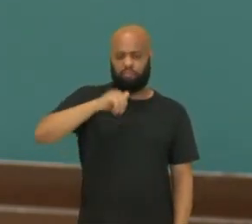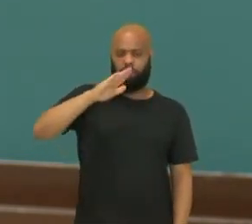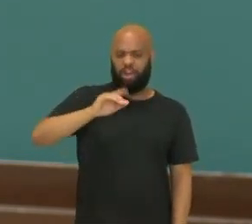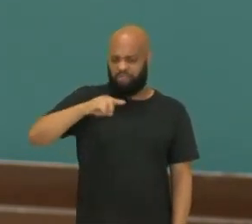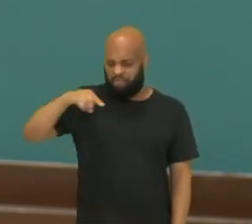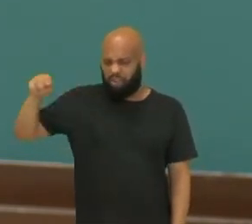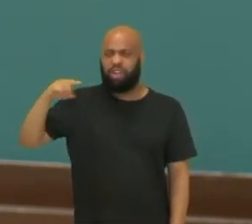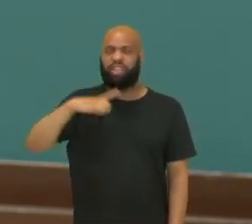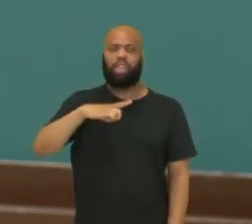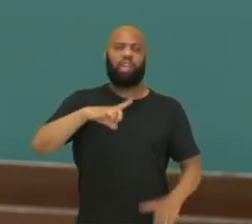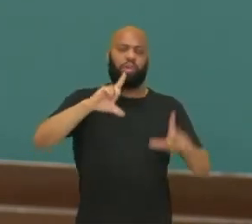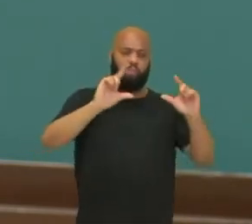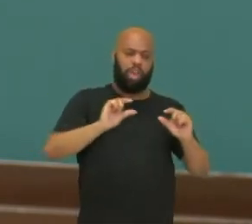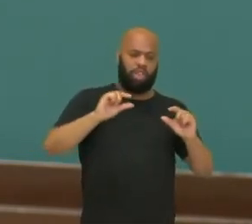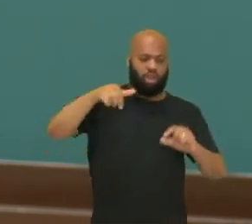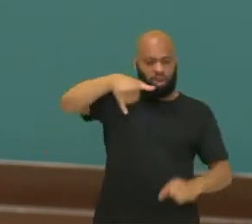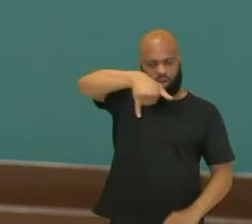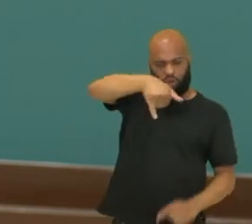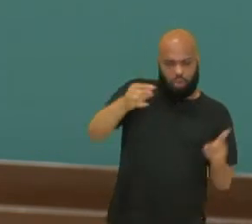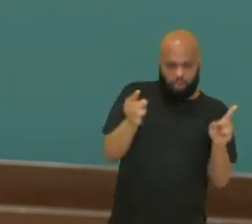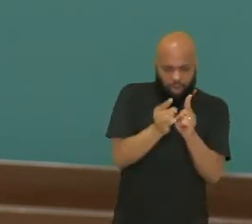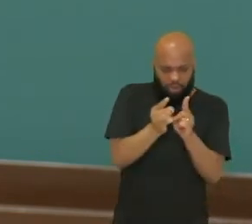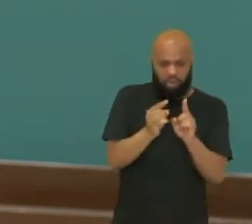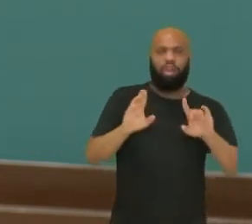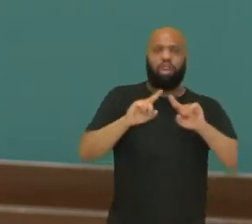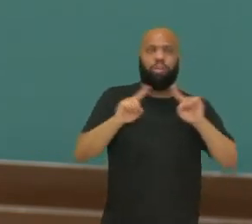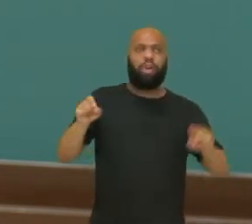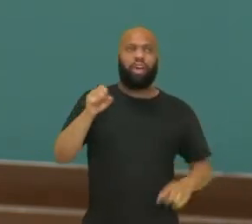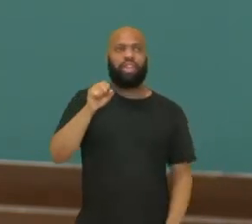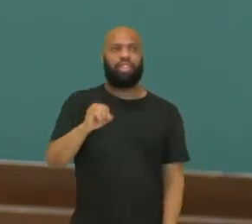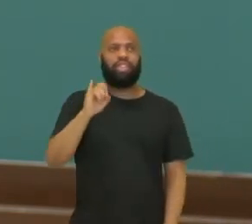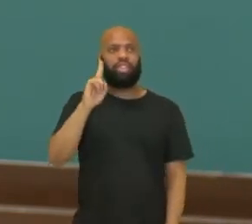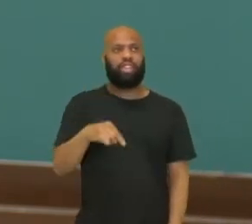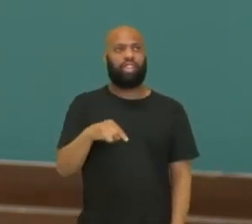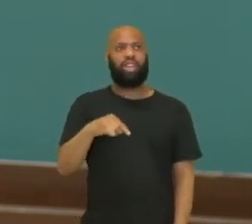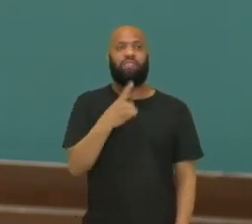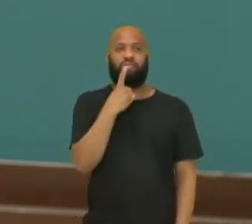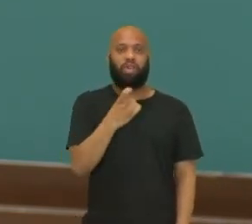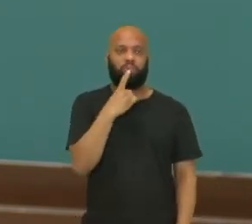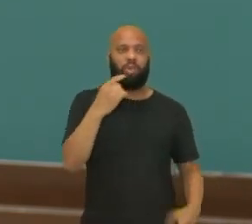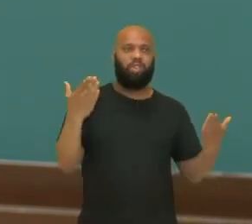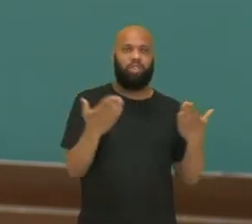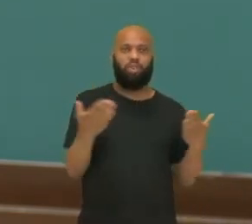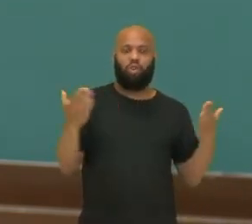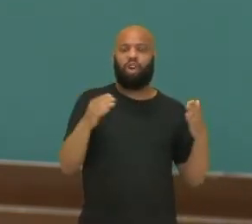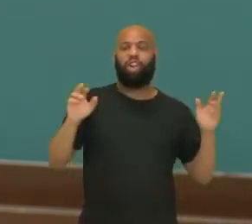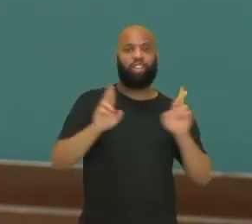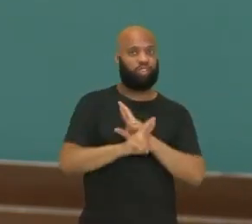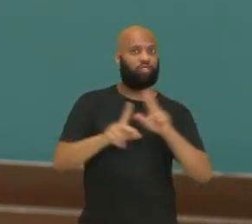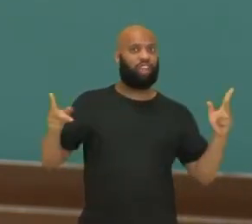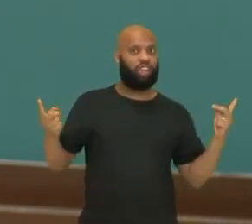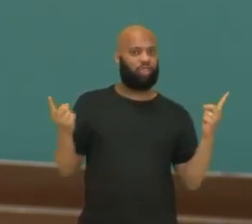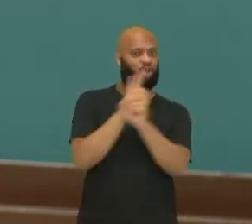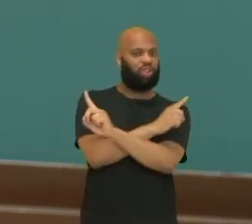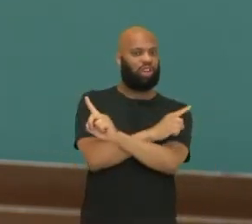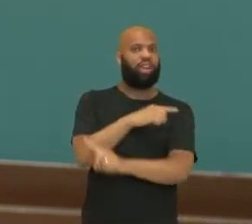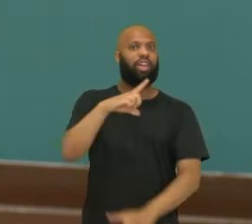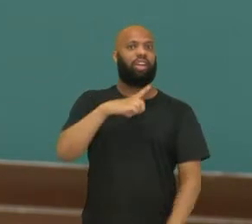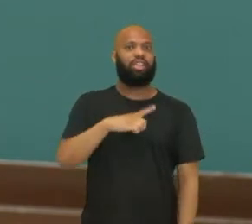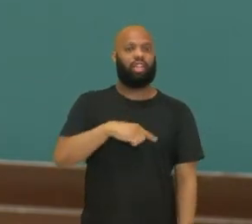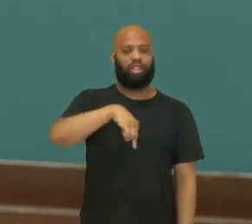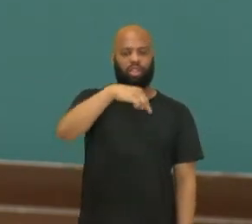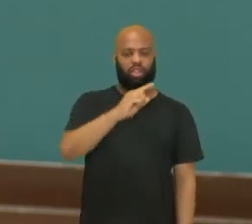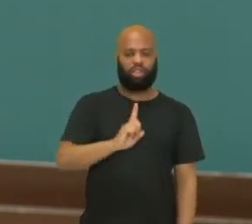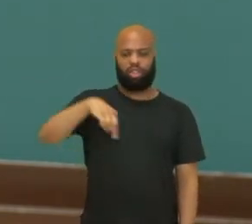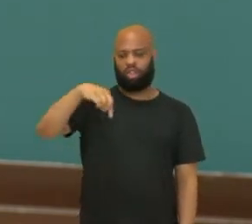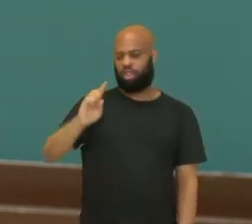tem menor comprimento de onda. Já o violeta, já o vermelho, ele inverte. Ele vai ter